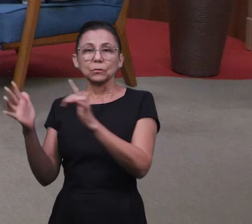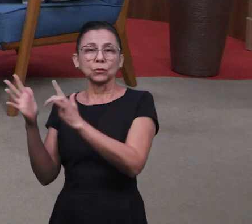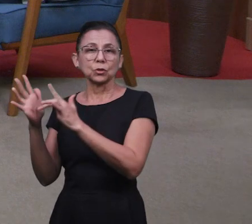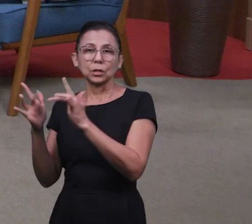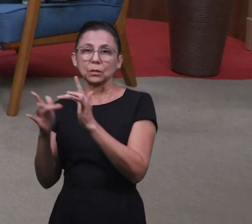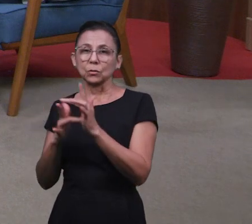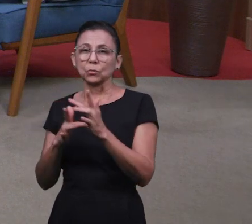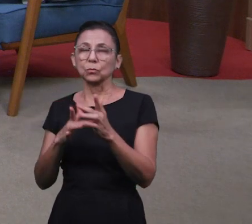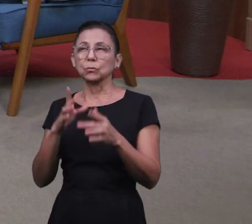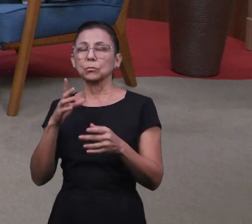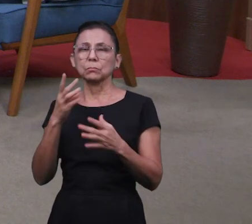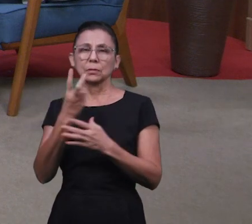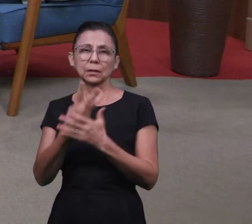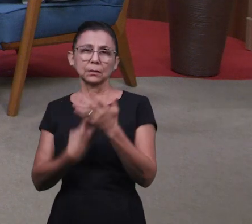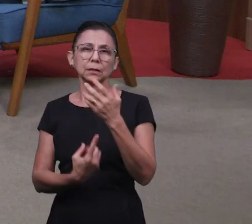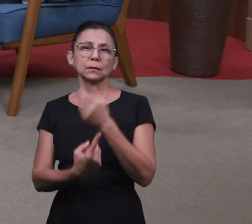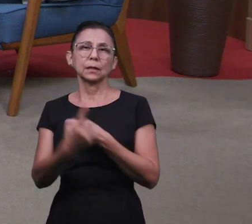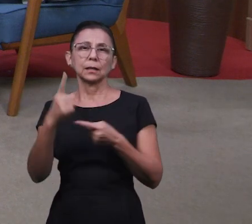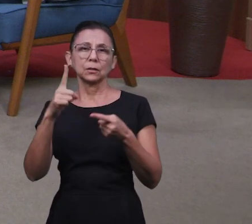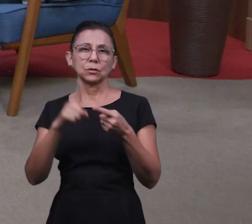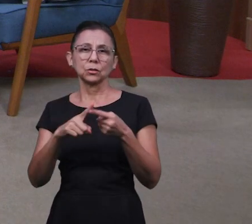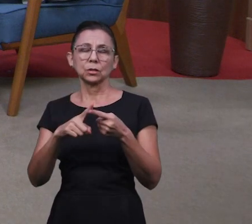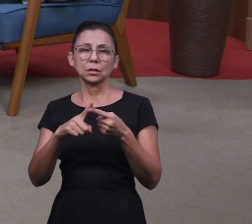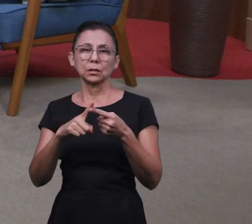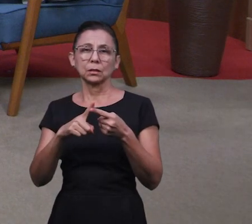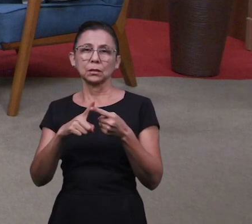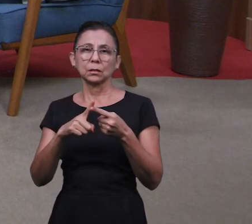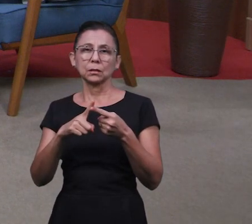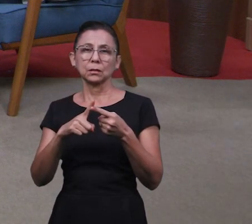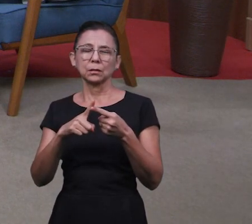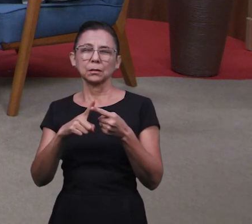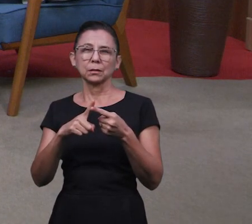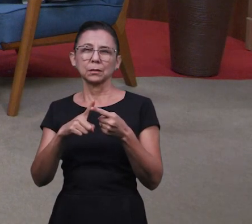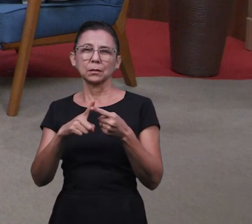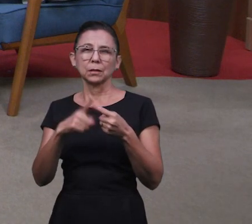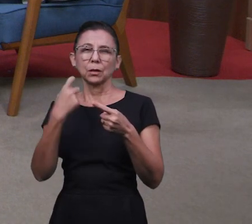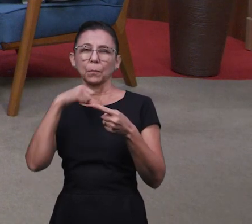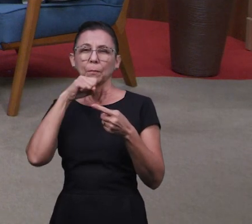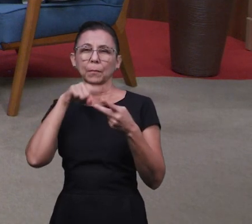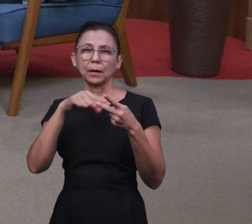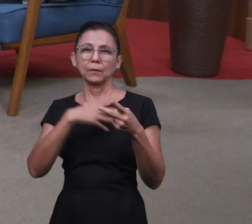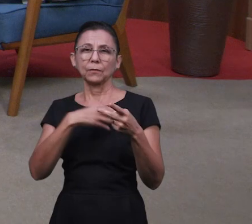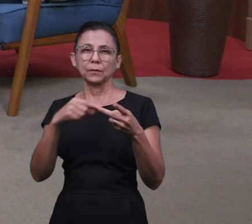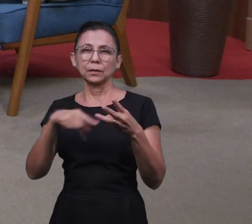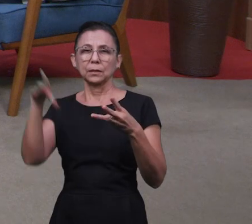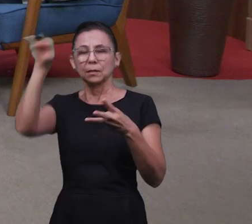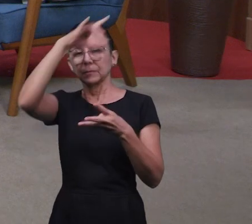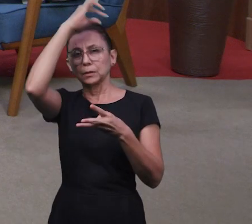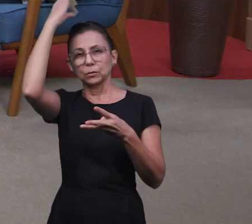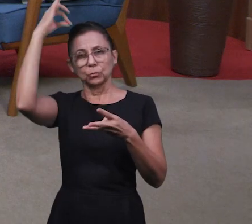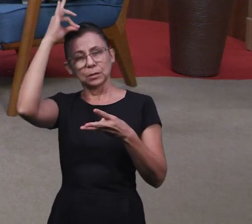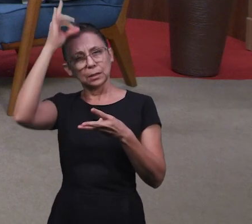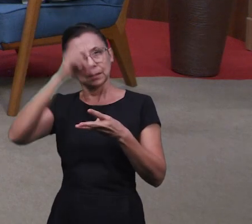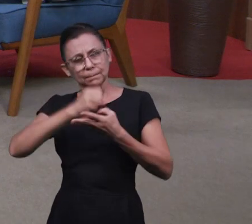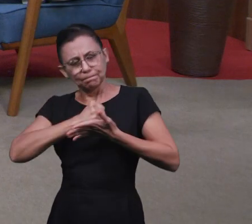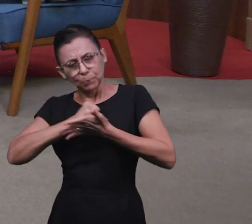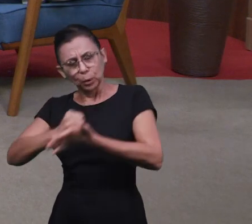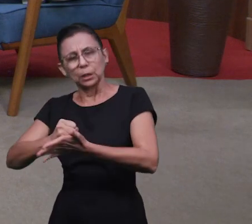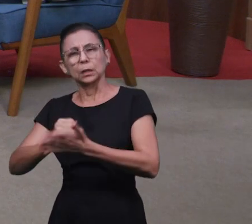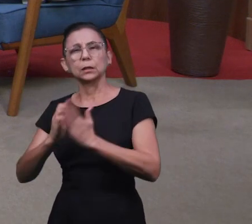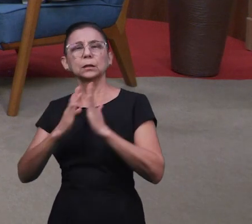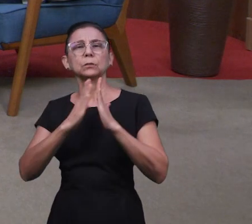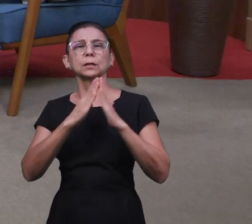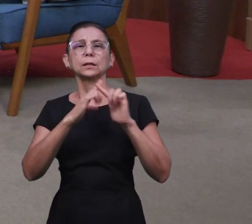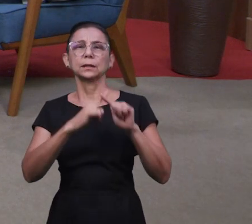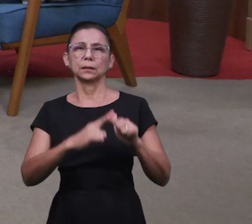noivo, de Deus Pai, Deus Filho, Deus Espírito Santo, em favor da sua igreja, em favor do crente. Os